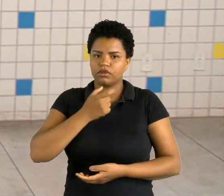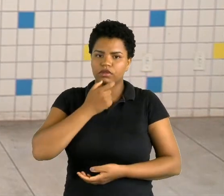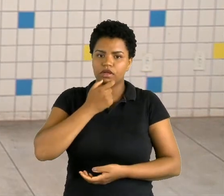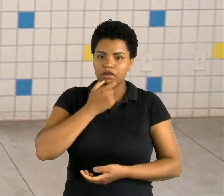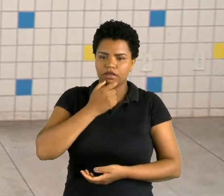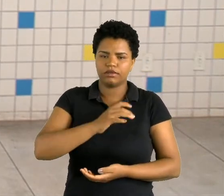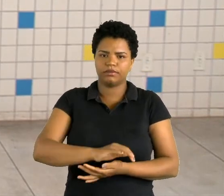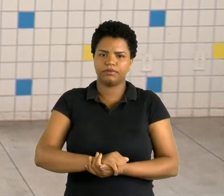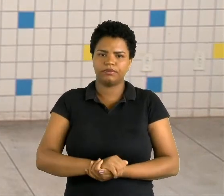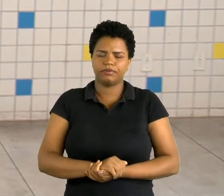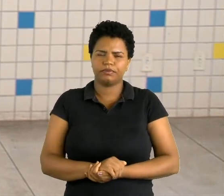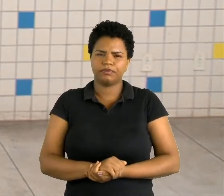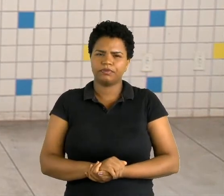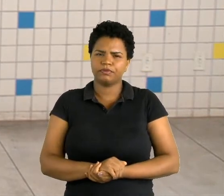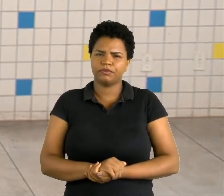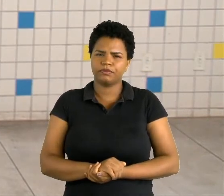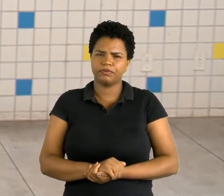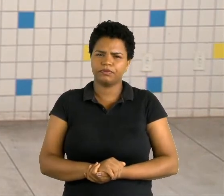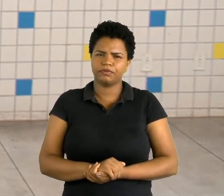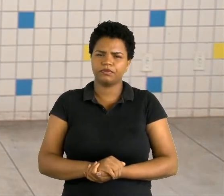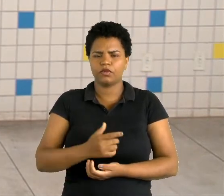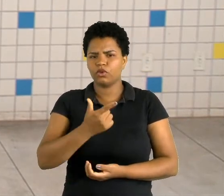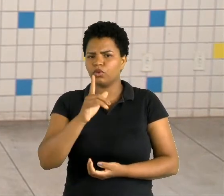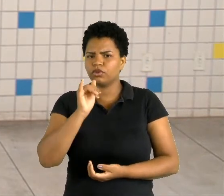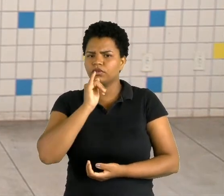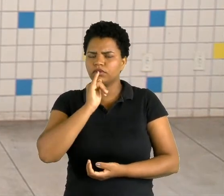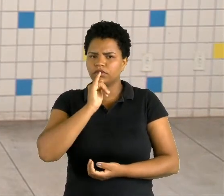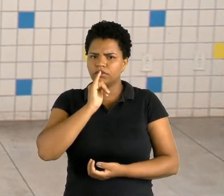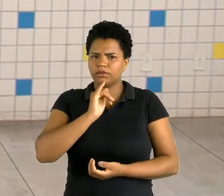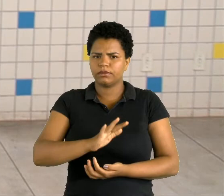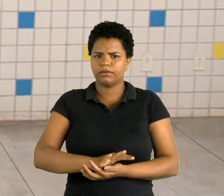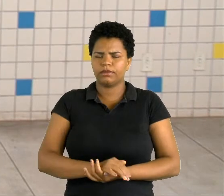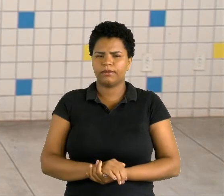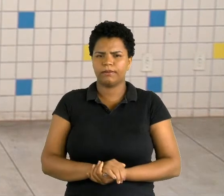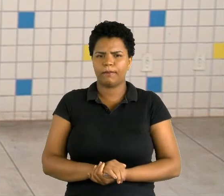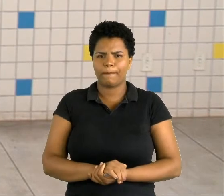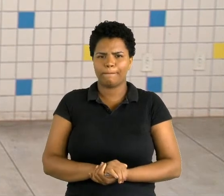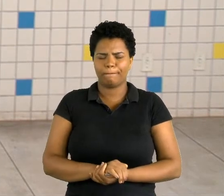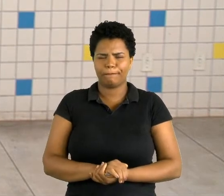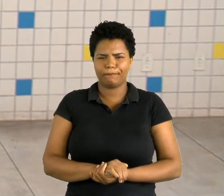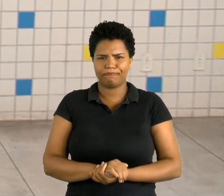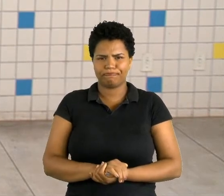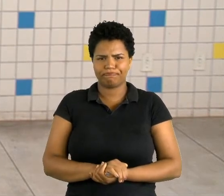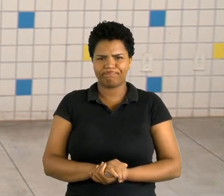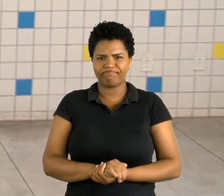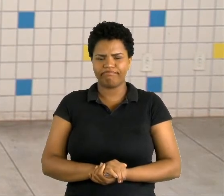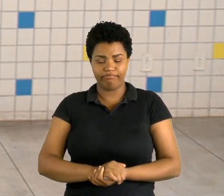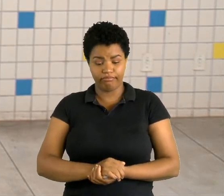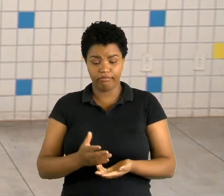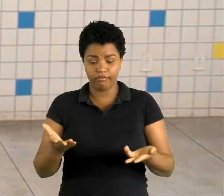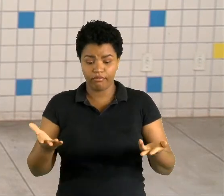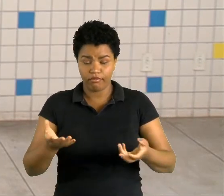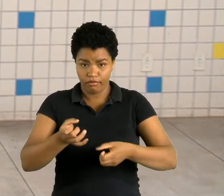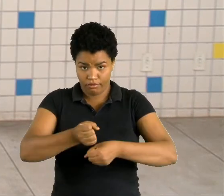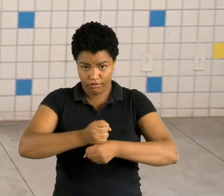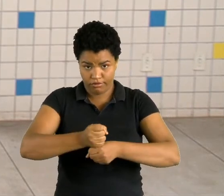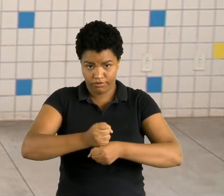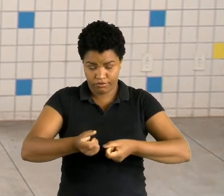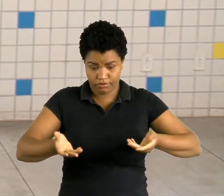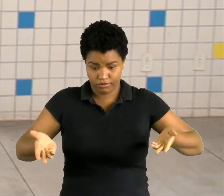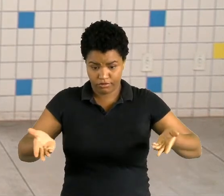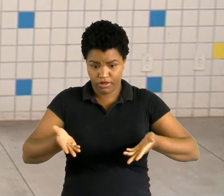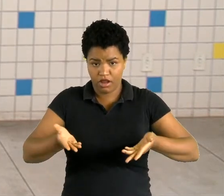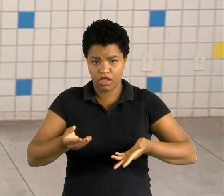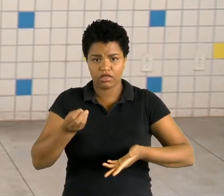Outro exemplo também é this year I'm trying to cut back on junk food. Este ano estou tentando reduzir o